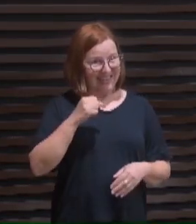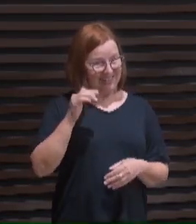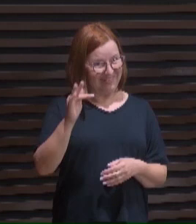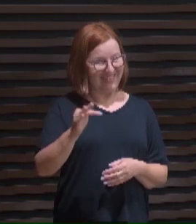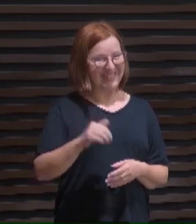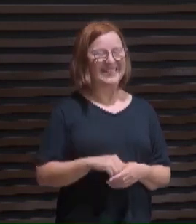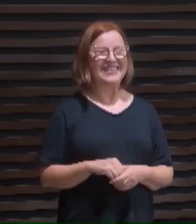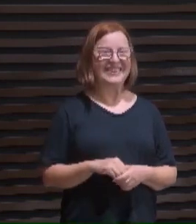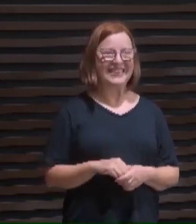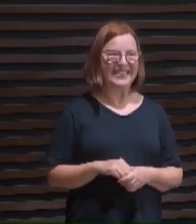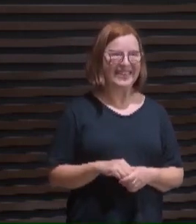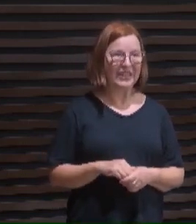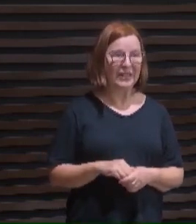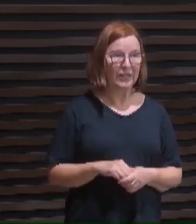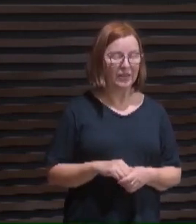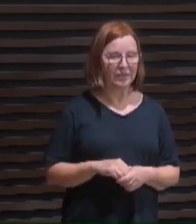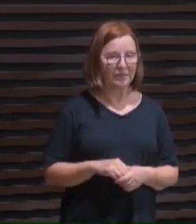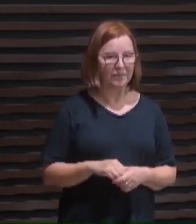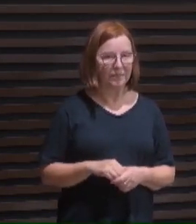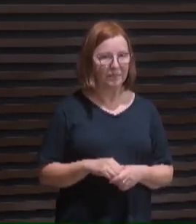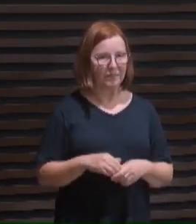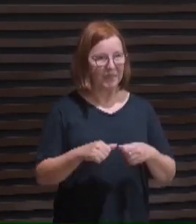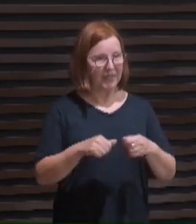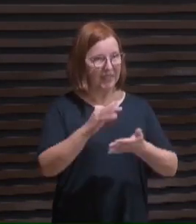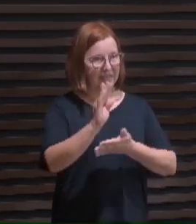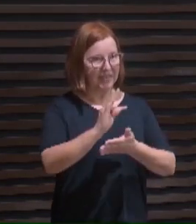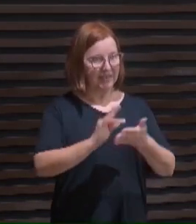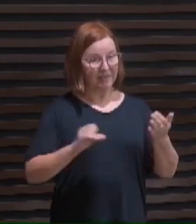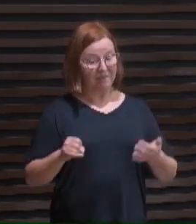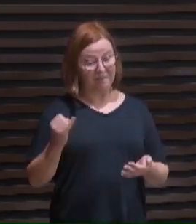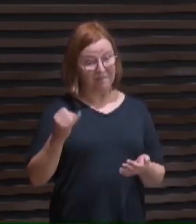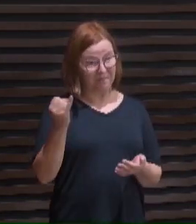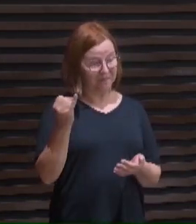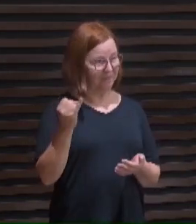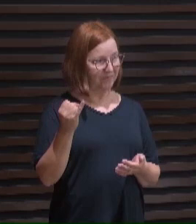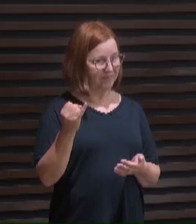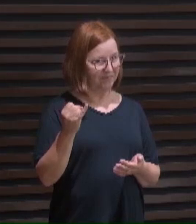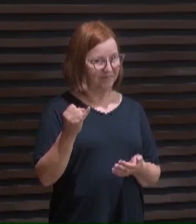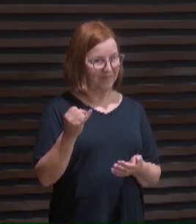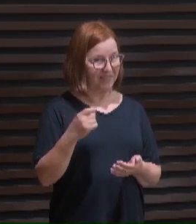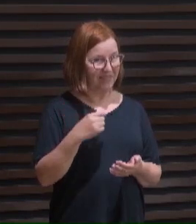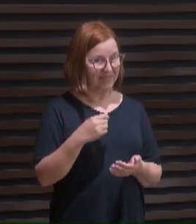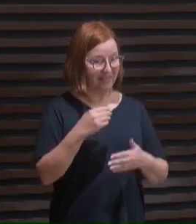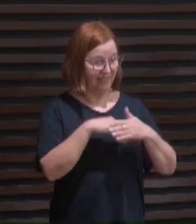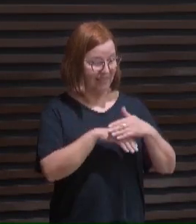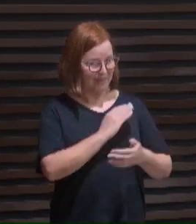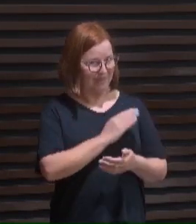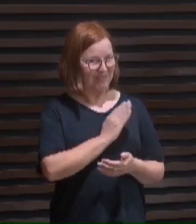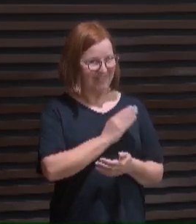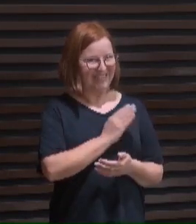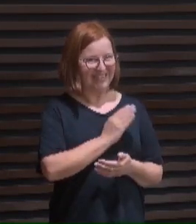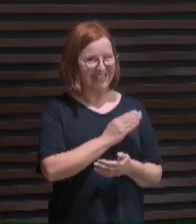Esse dia da ira, esse texto eu guardo aqui no coração, assim, bem